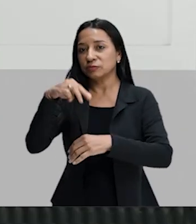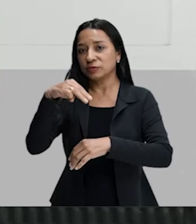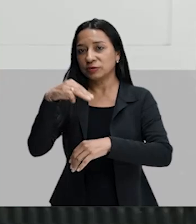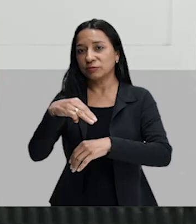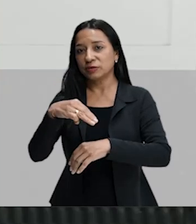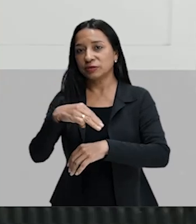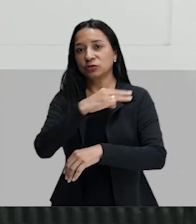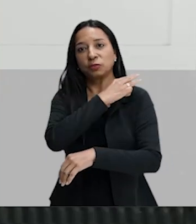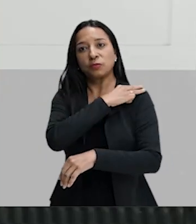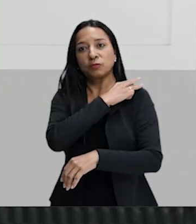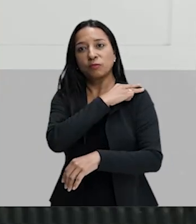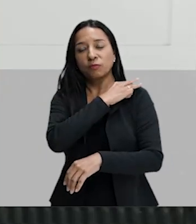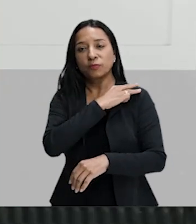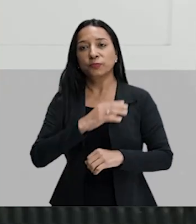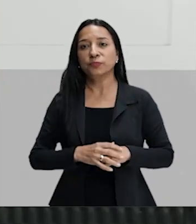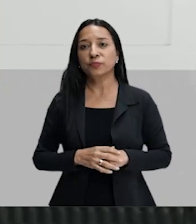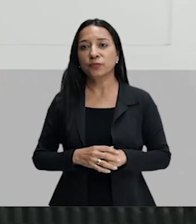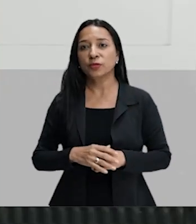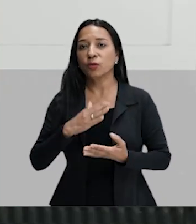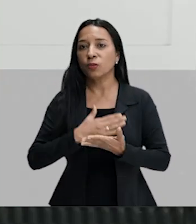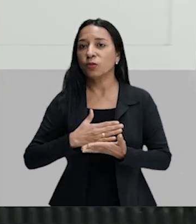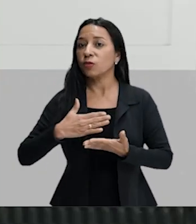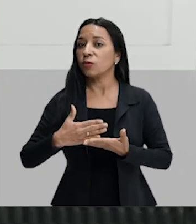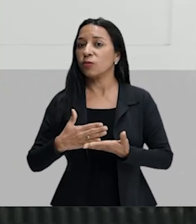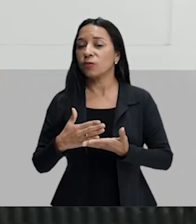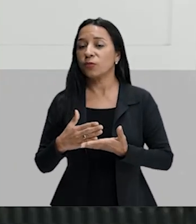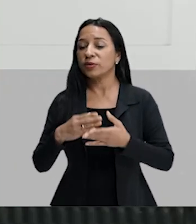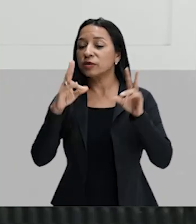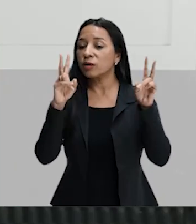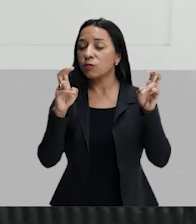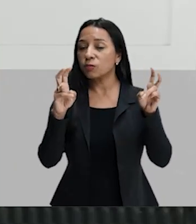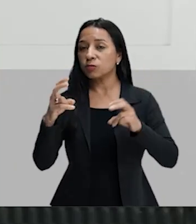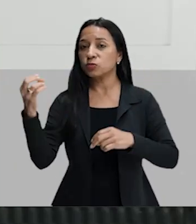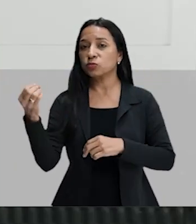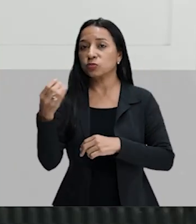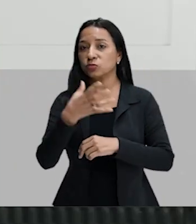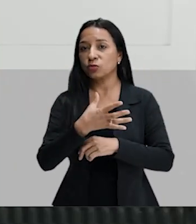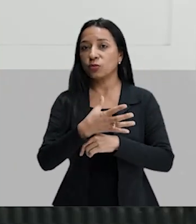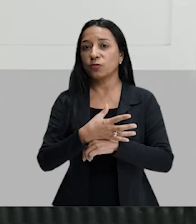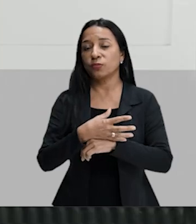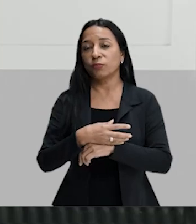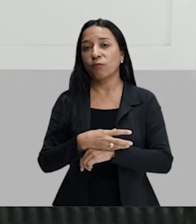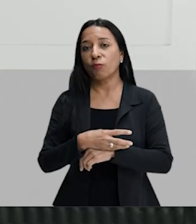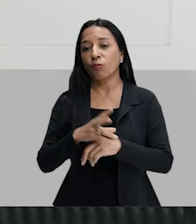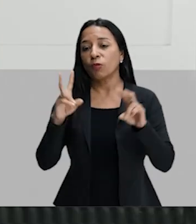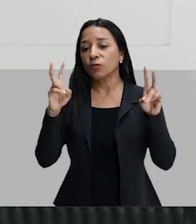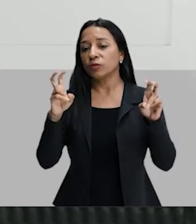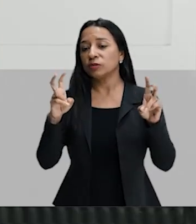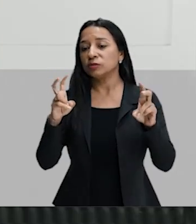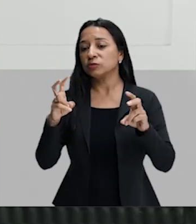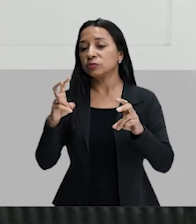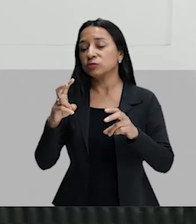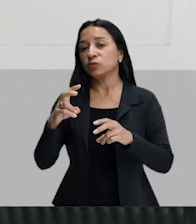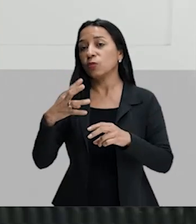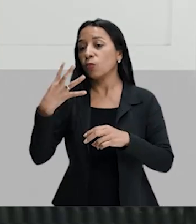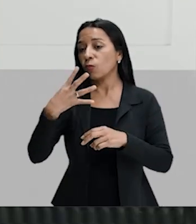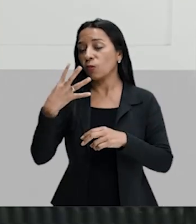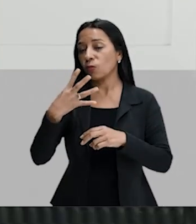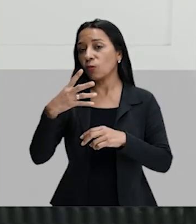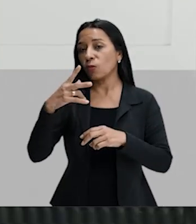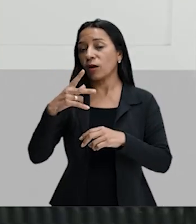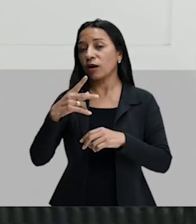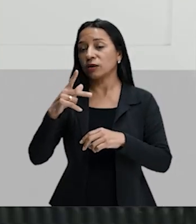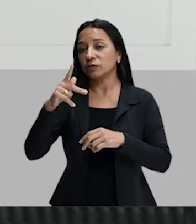ensino médio. Turminha, a gente vai começar hoje um assunto novo, né? A gente vai começar um assunto do nosso quarto período, né?